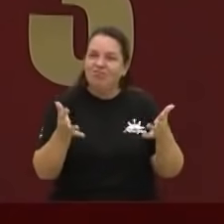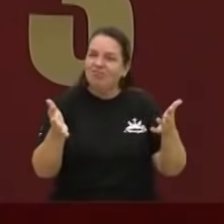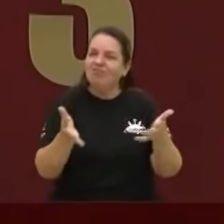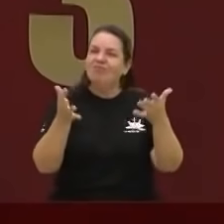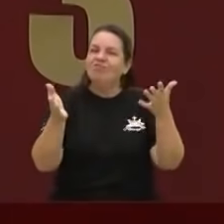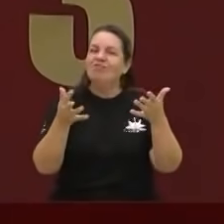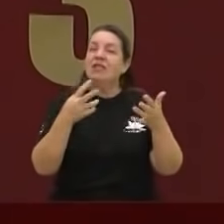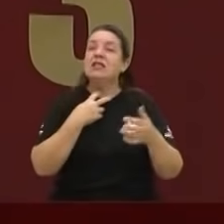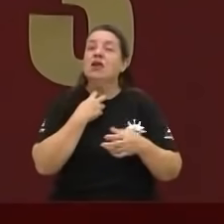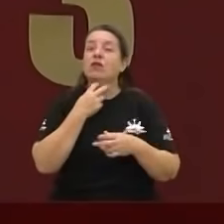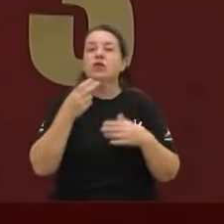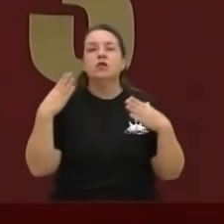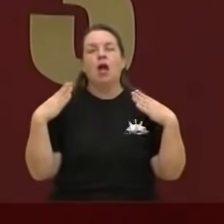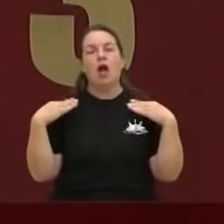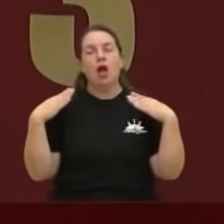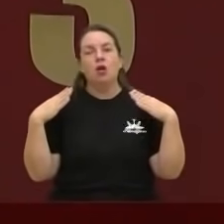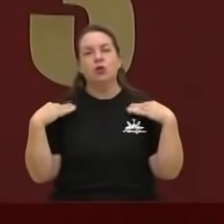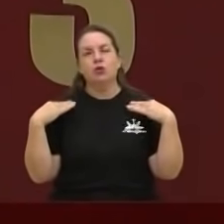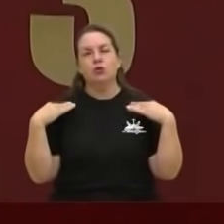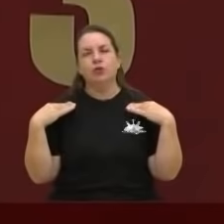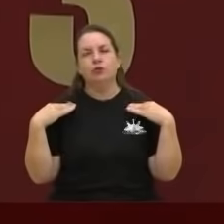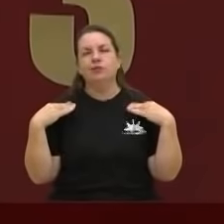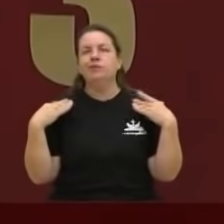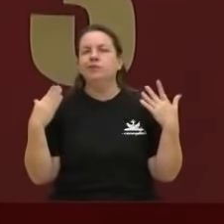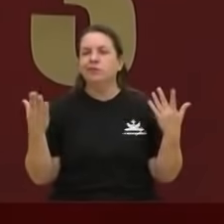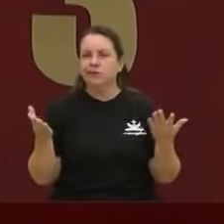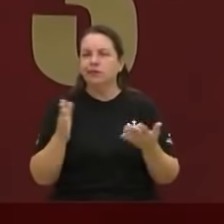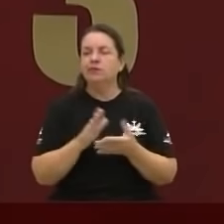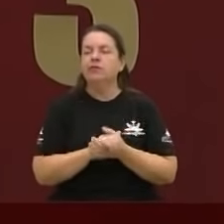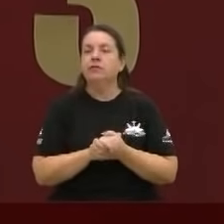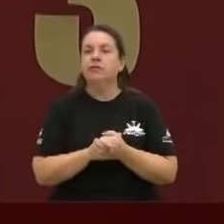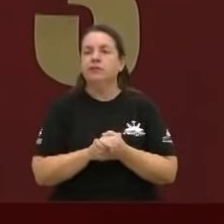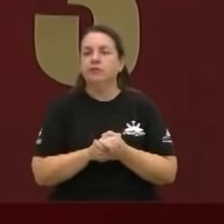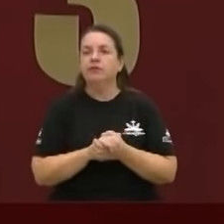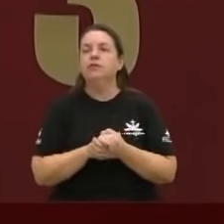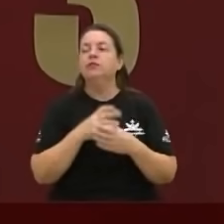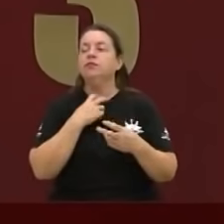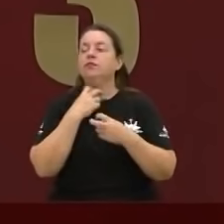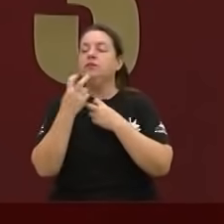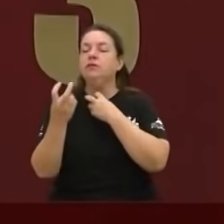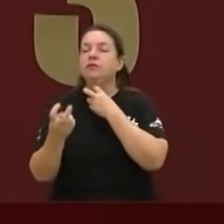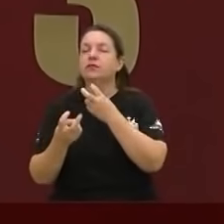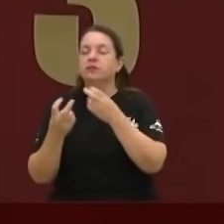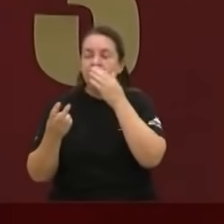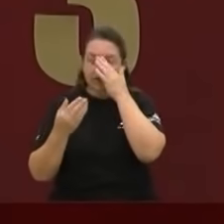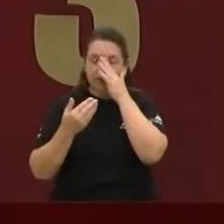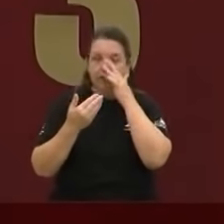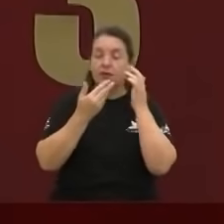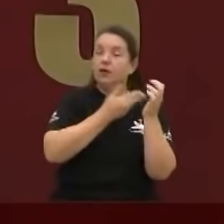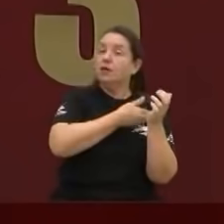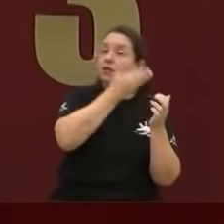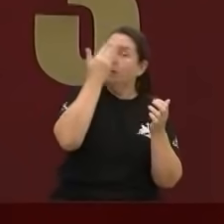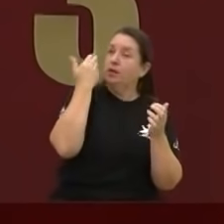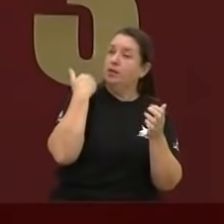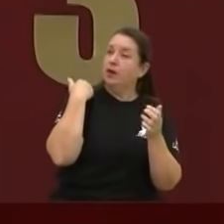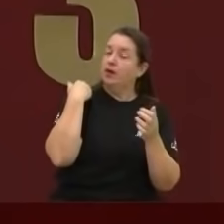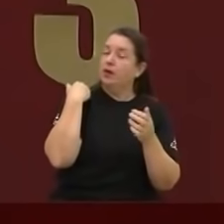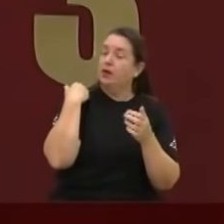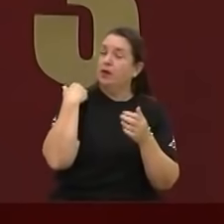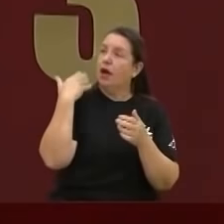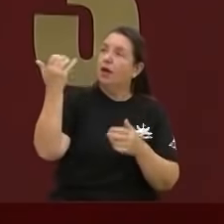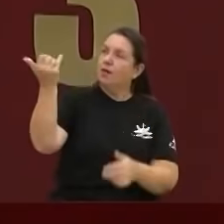Isso é a voz de um anjo, do anjo da guarda. Isso é a voz de Nossa Senhora dizendo no nosso